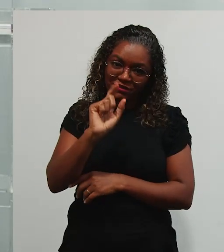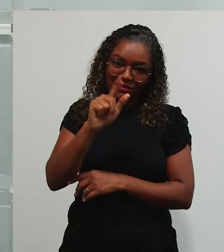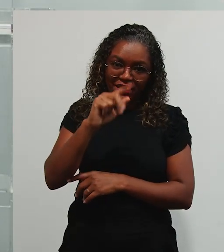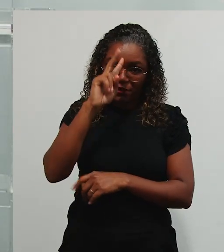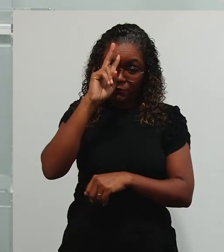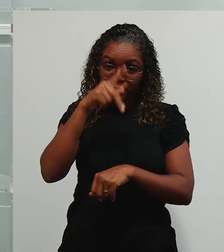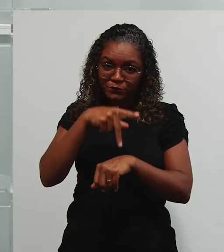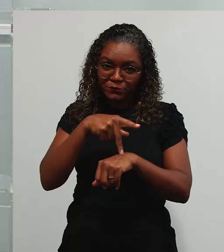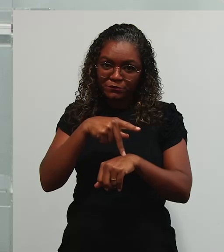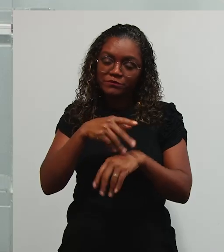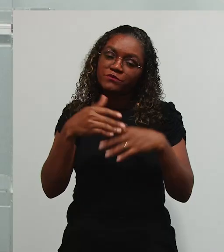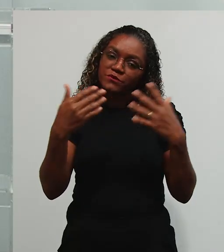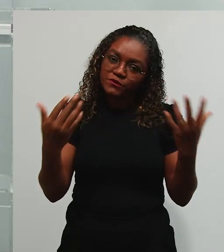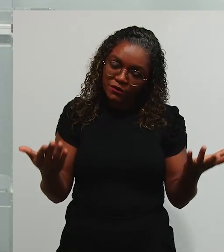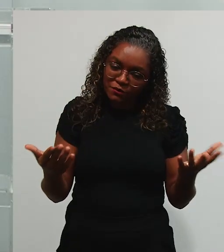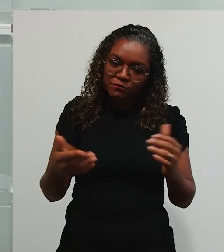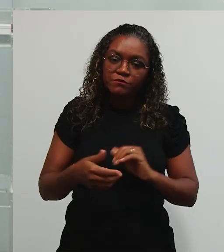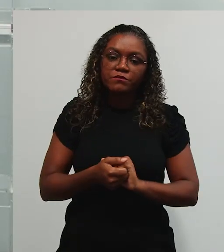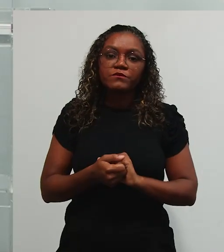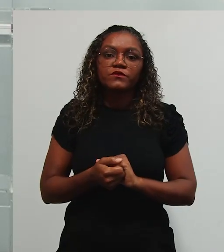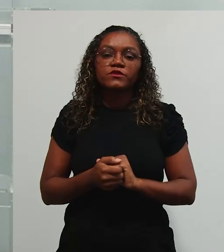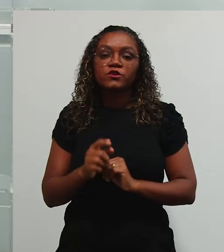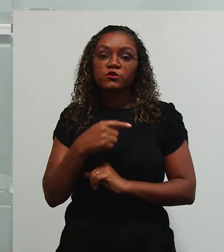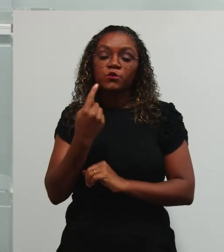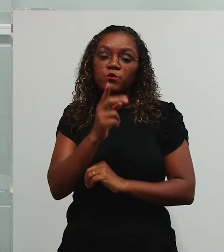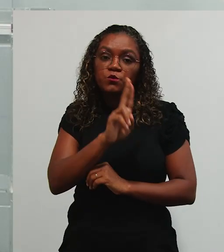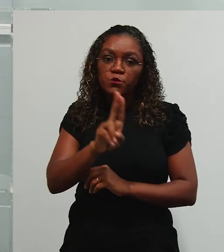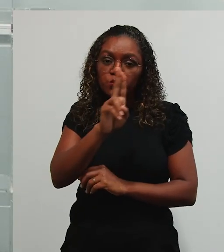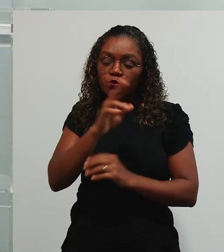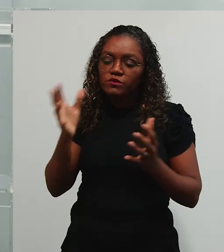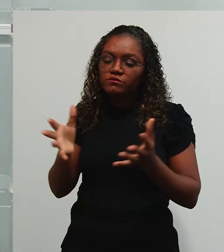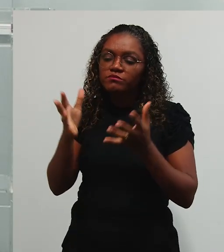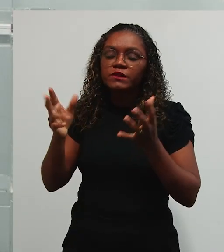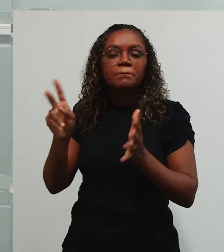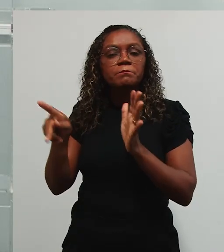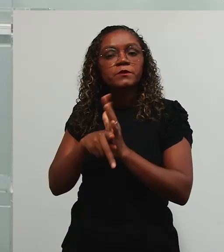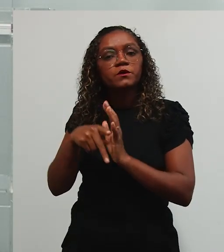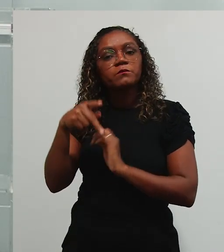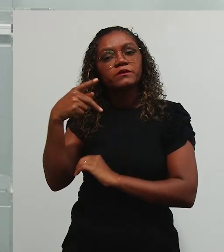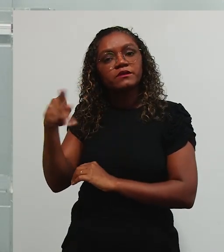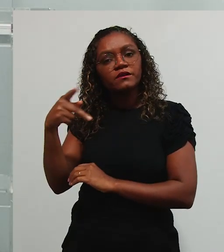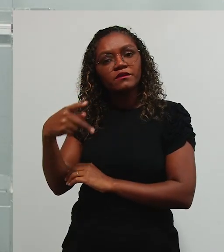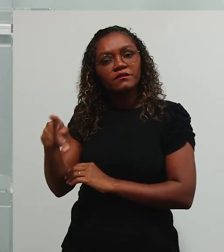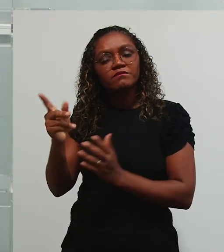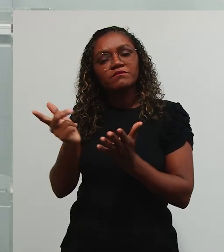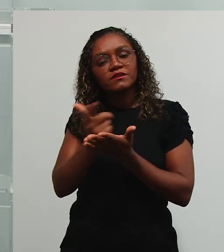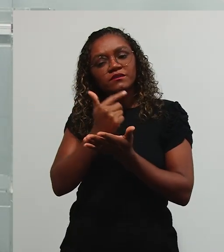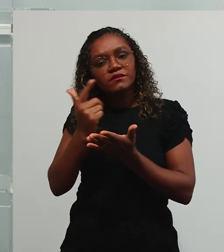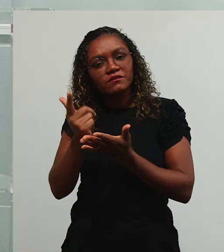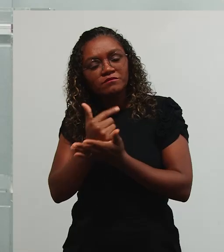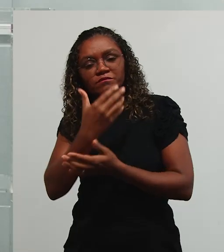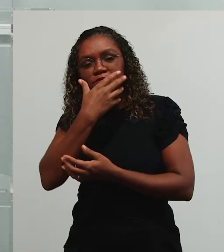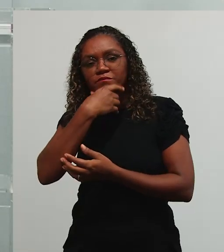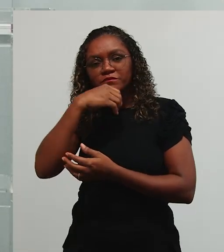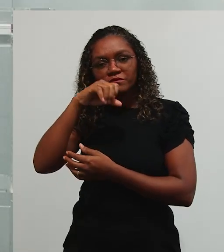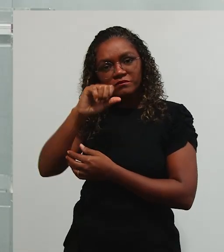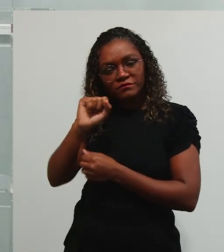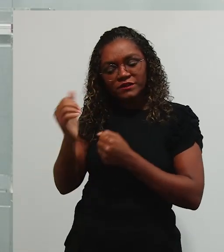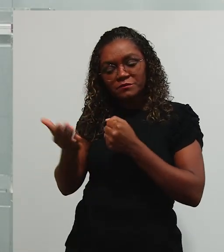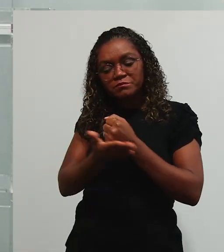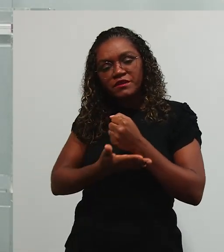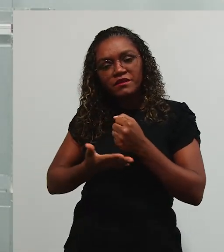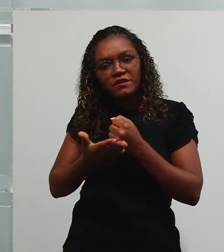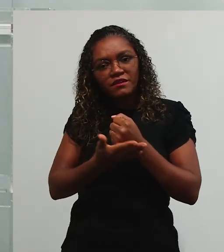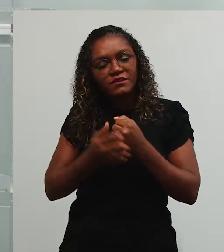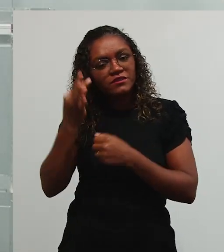Autonomia. Então, nossa maior inspiração aqui é Paulo Freire. Paulo Freire é a nossa base teórica, é o teórico